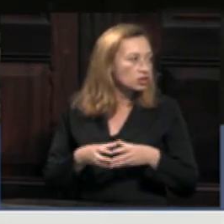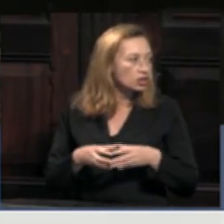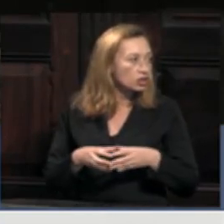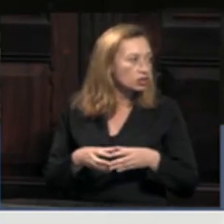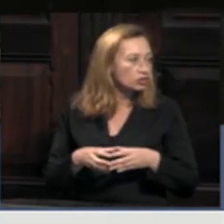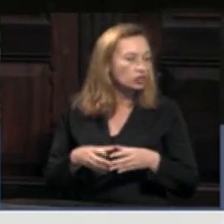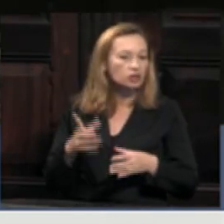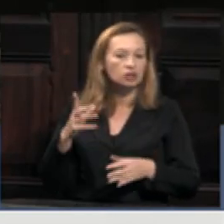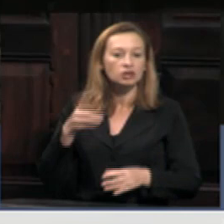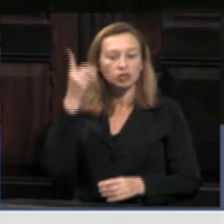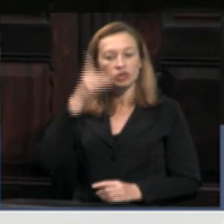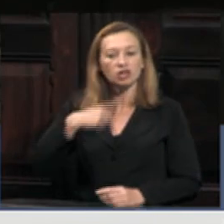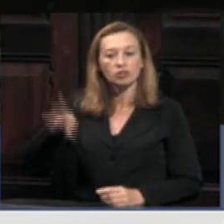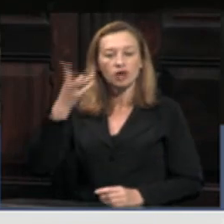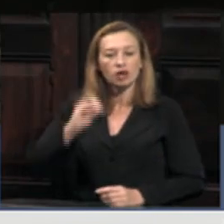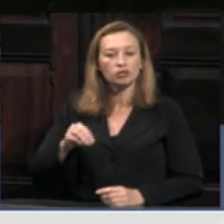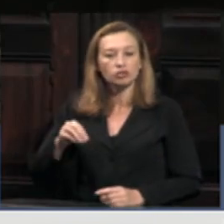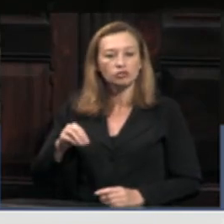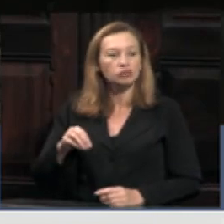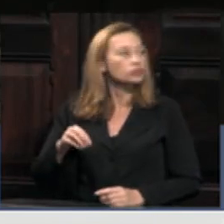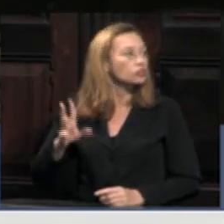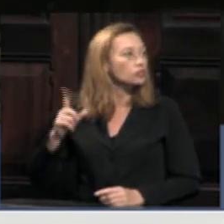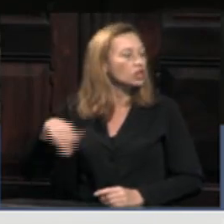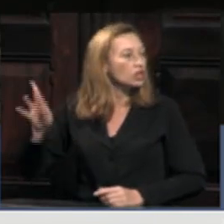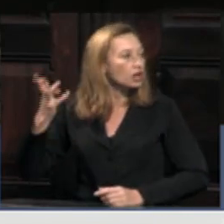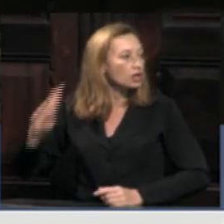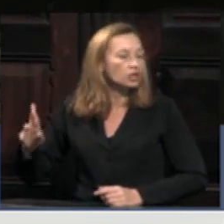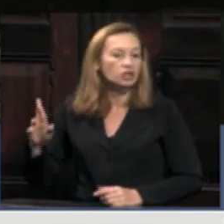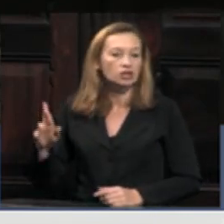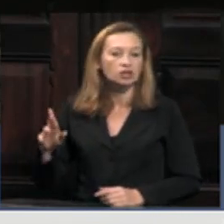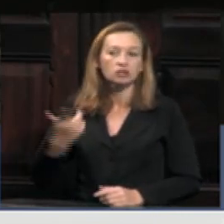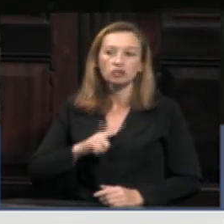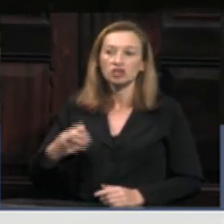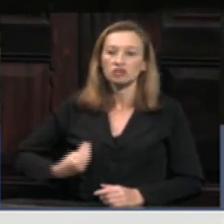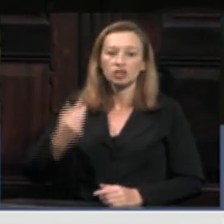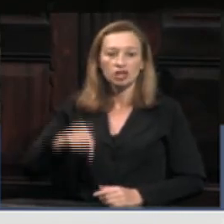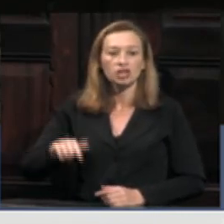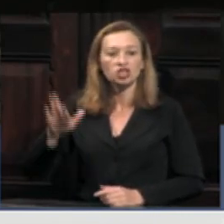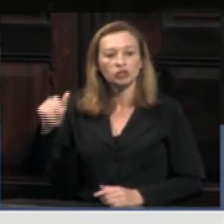deputado Marcos Miller. Não estando presente, designo o deputado Luiz Paulo para emitir parecer.